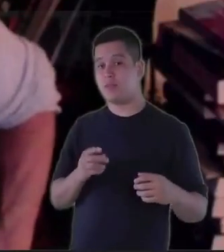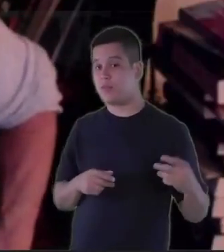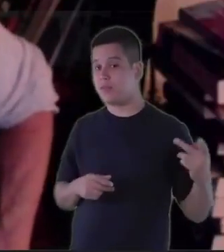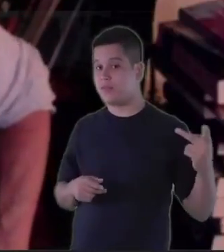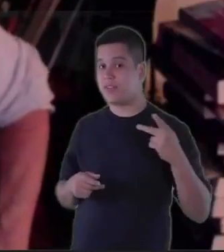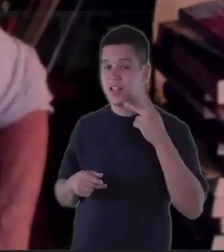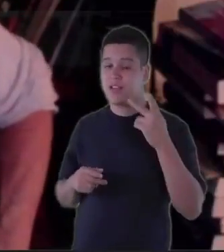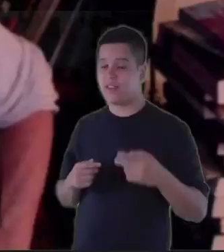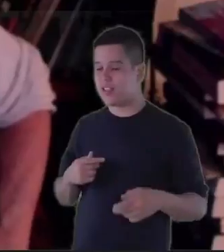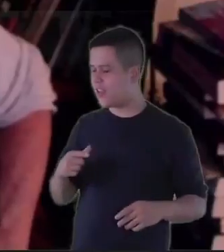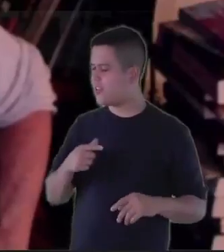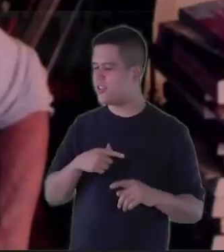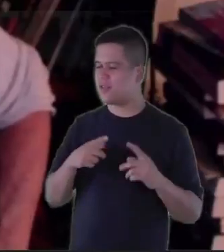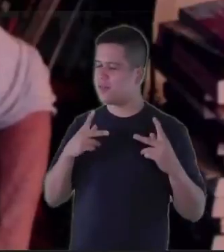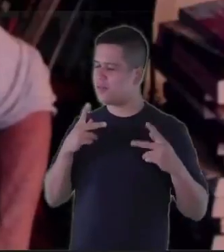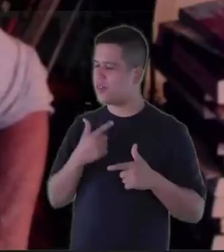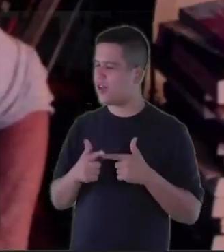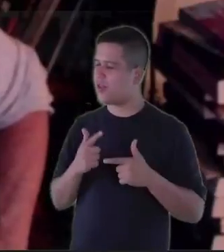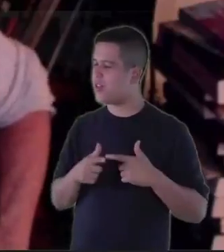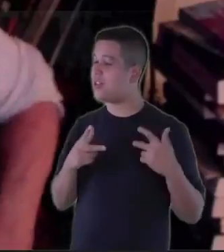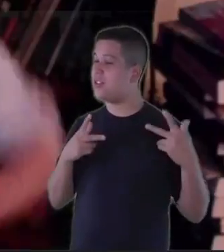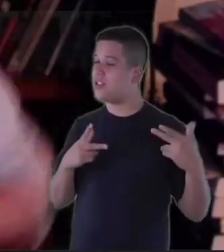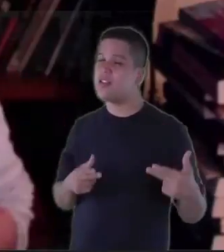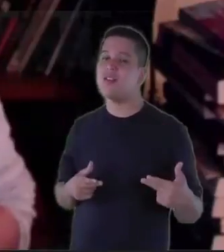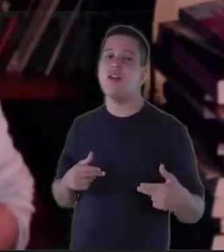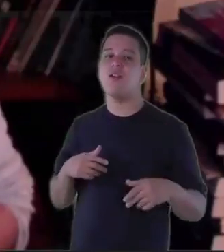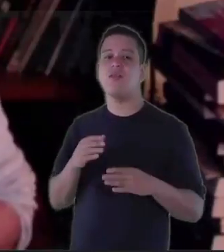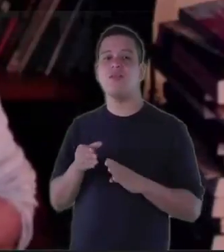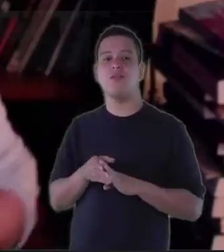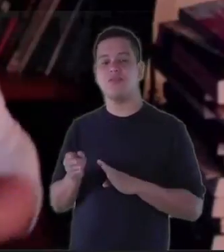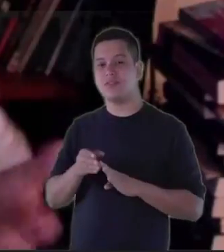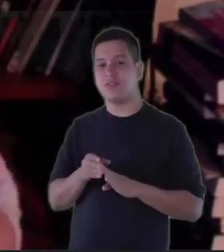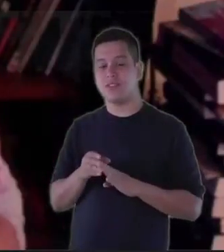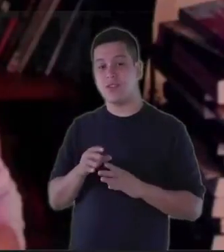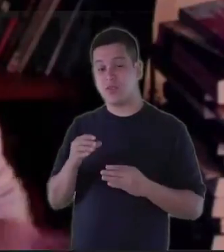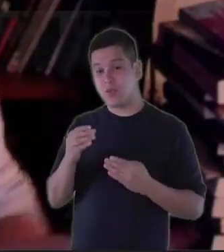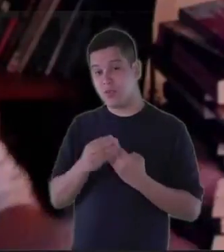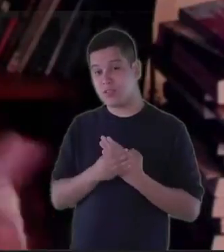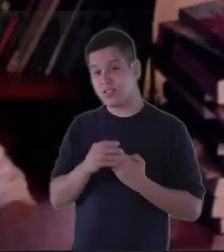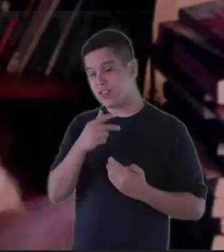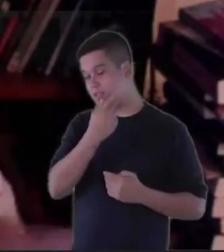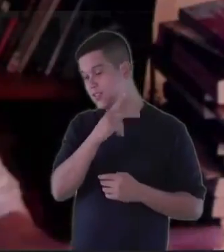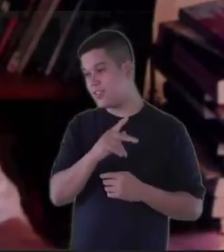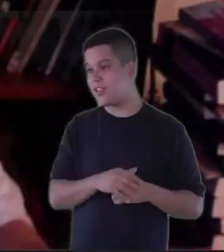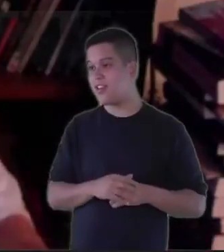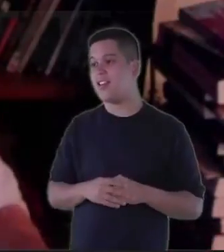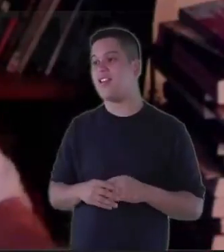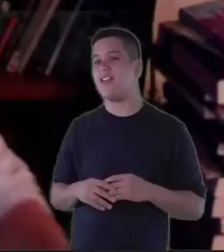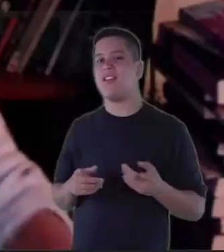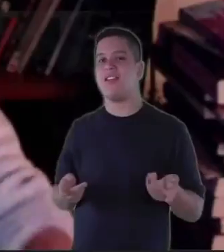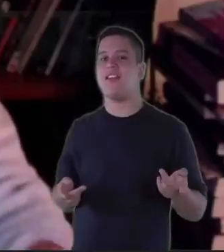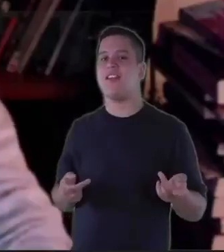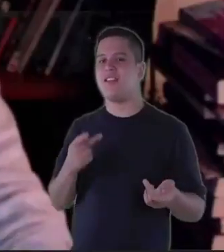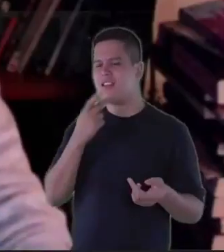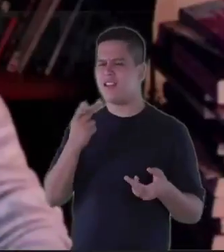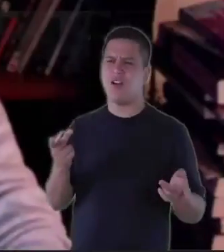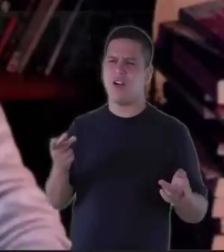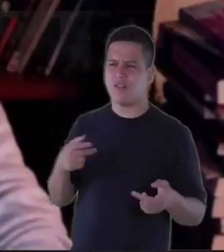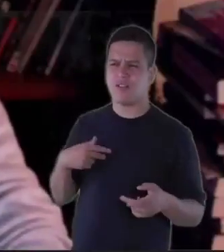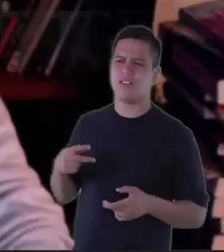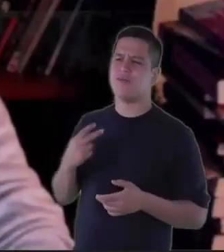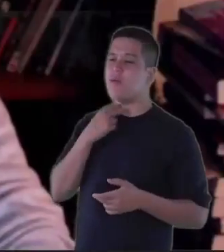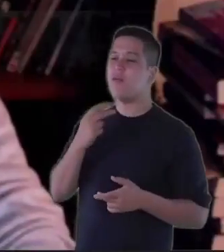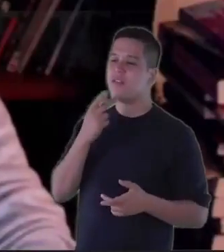mesmo tipo de problema com a Marta também, com os livros dele, então eu ficava mais tranquilo. Falava, pô, você vai contar isso, não sei o quê.